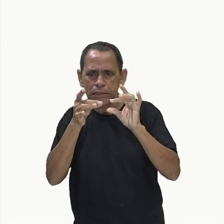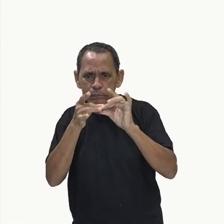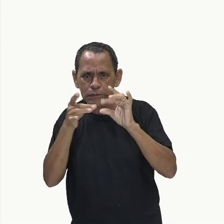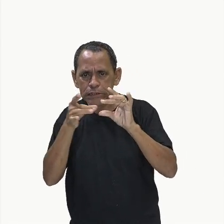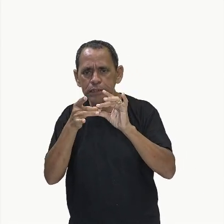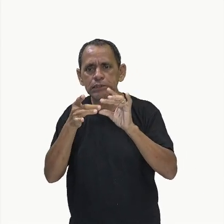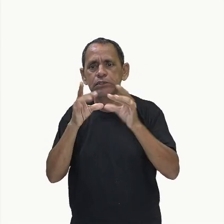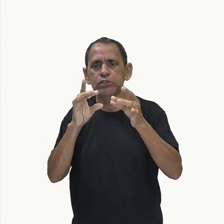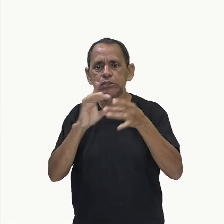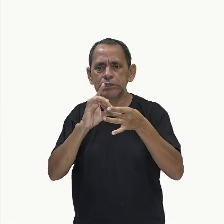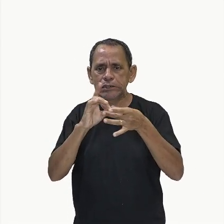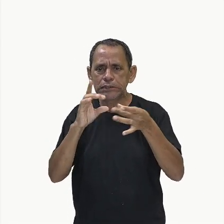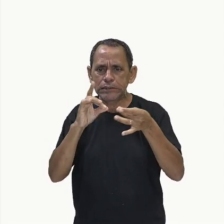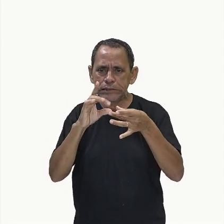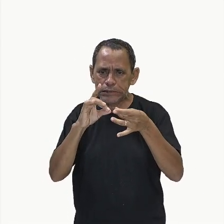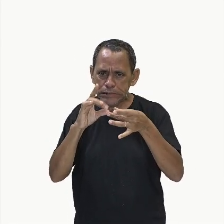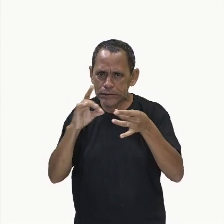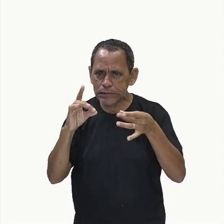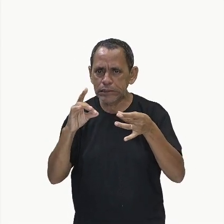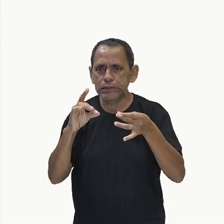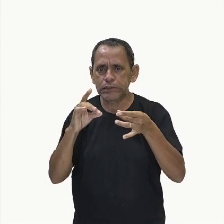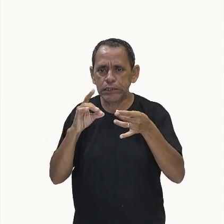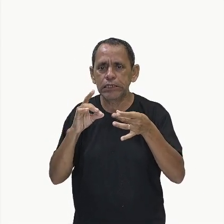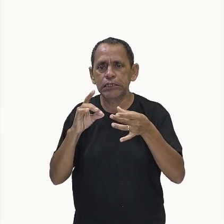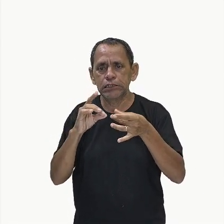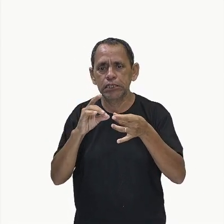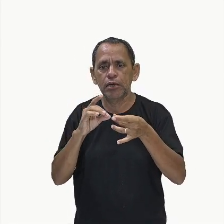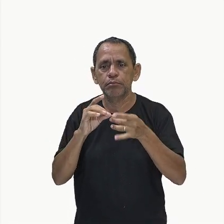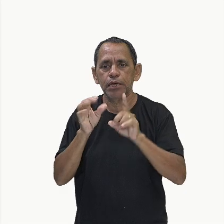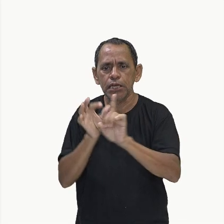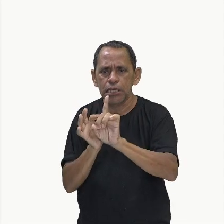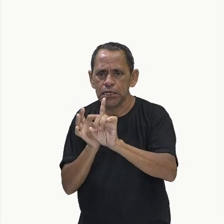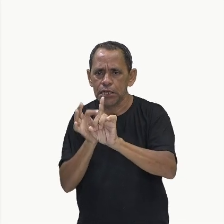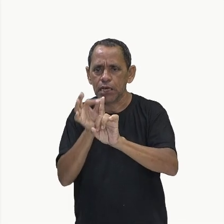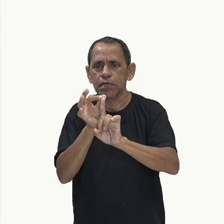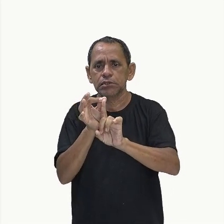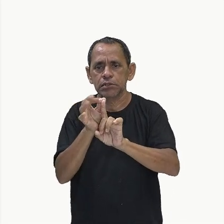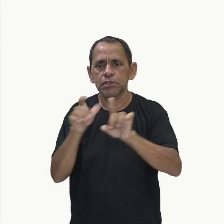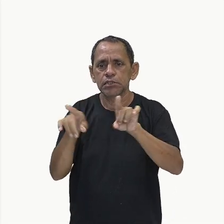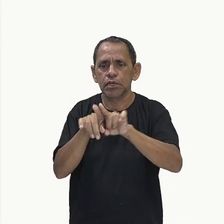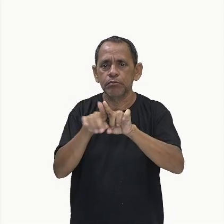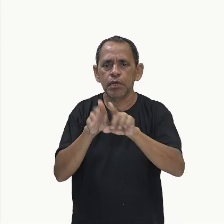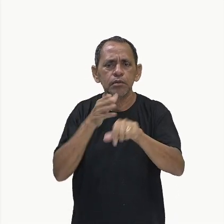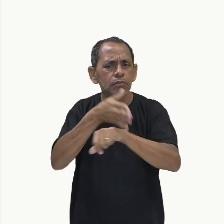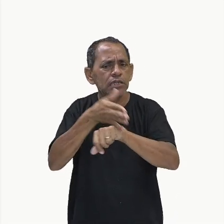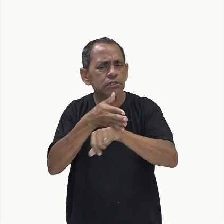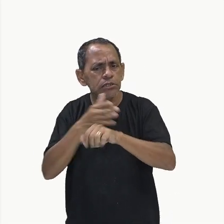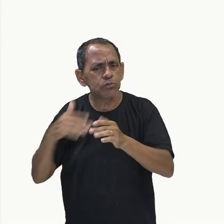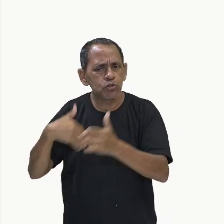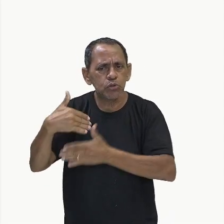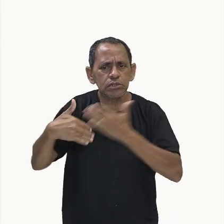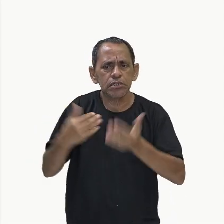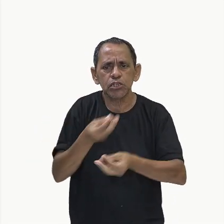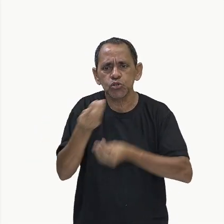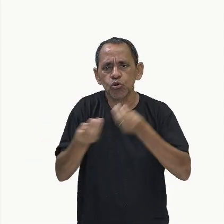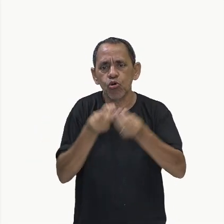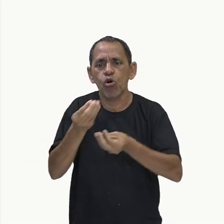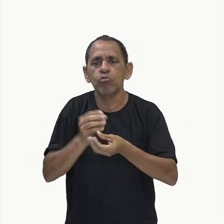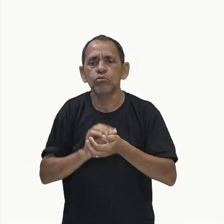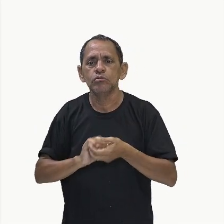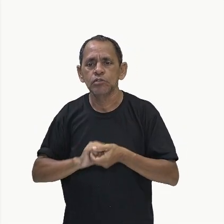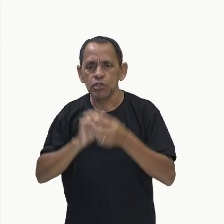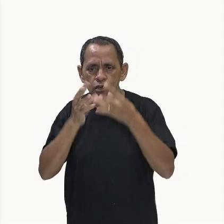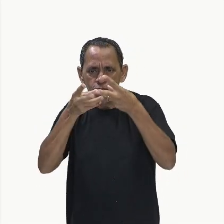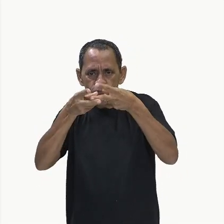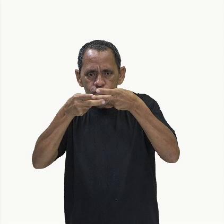estruturas das vias aéreas superiores, elas ajudam, elas participam desse processo em filtrar,